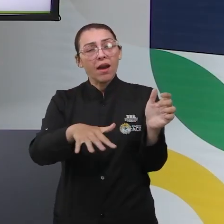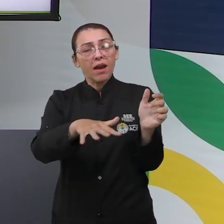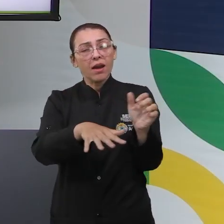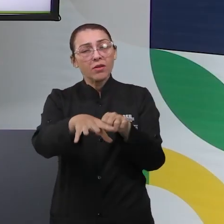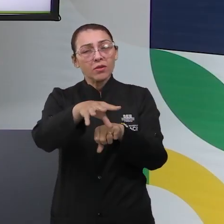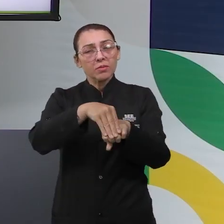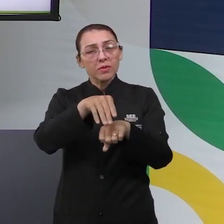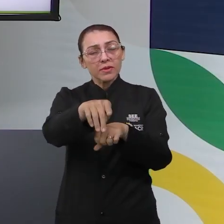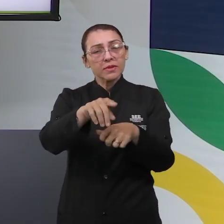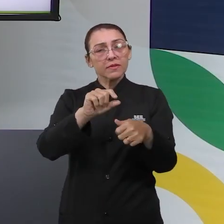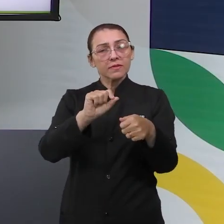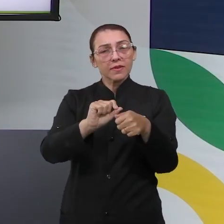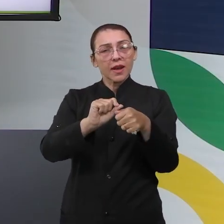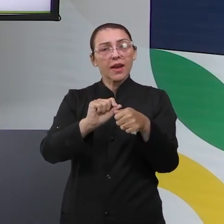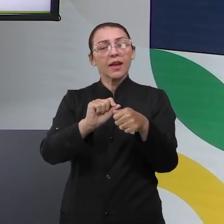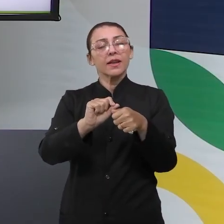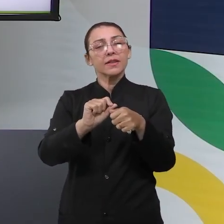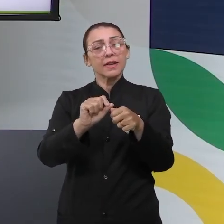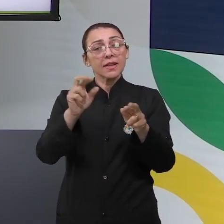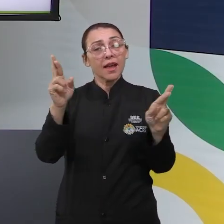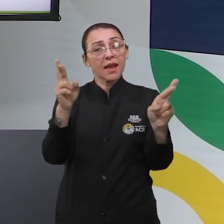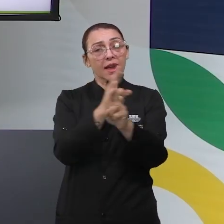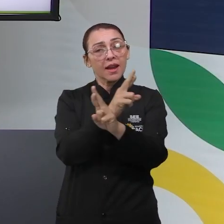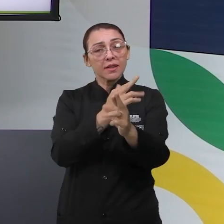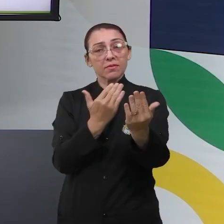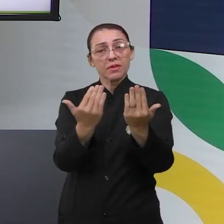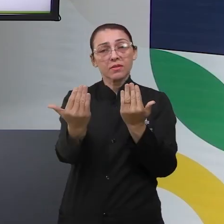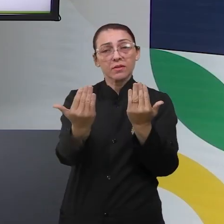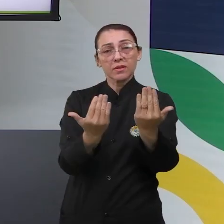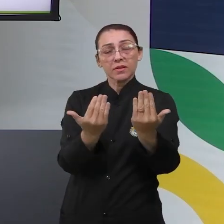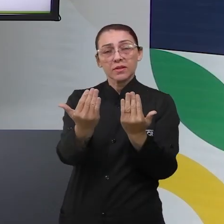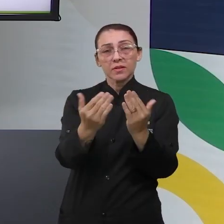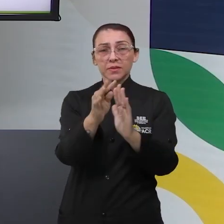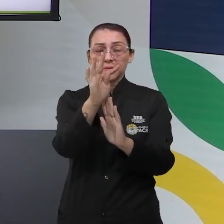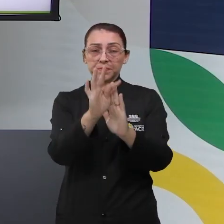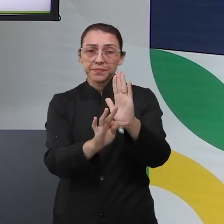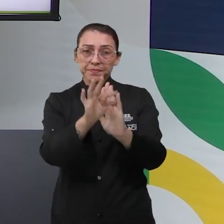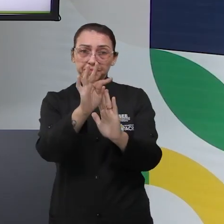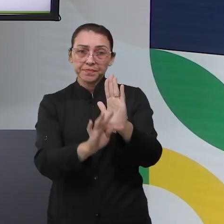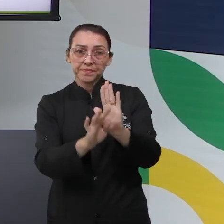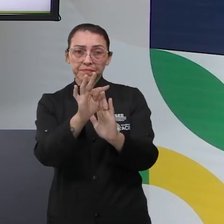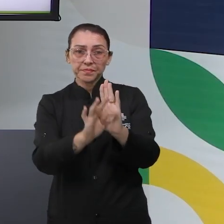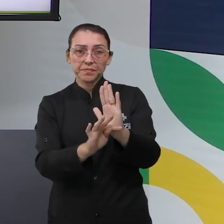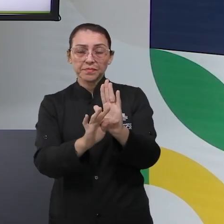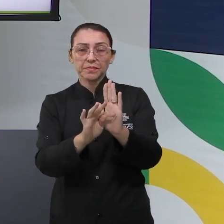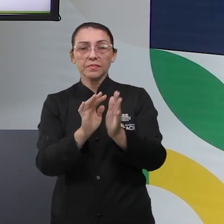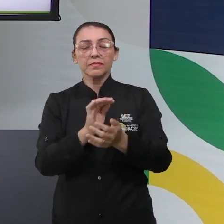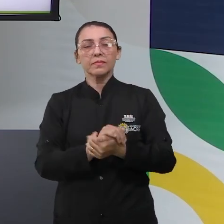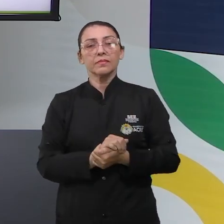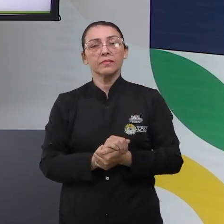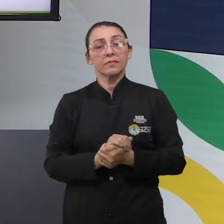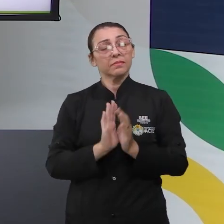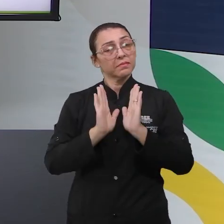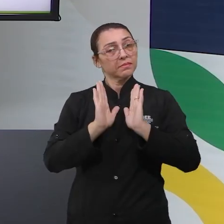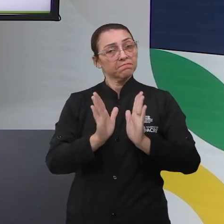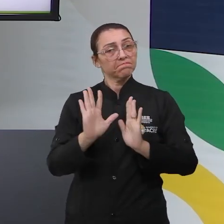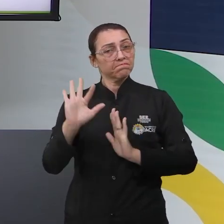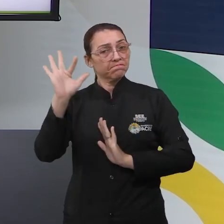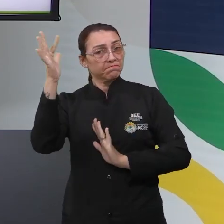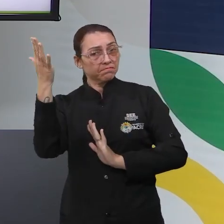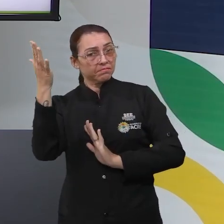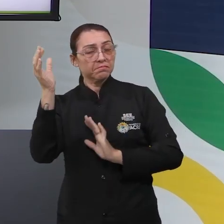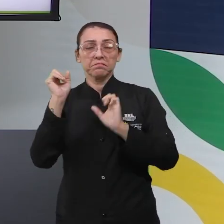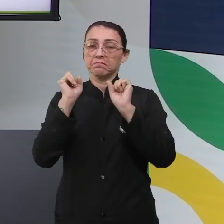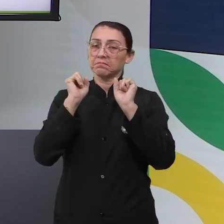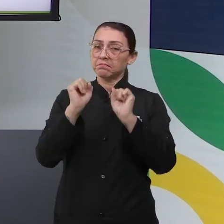conhecimento, que você faça esse tipo de comparação no seu texto, relacionando o tema com algo que já aconteceu.